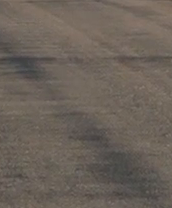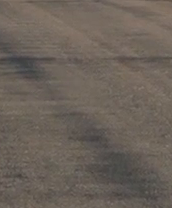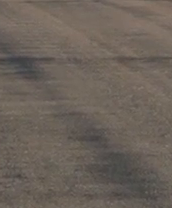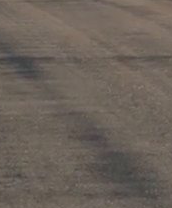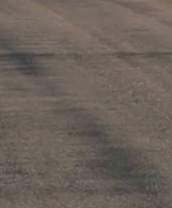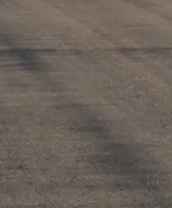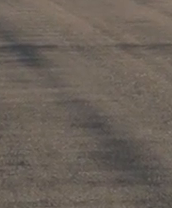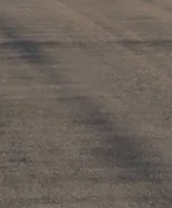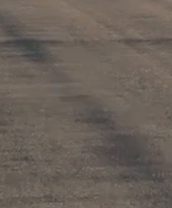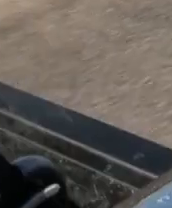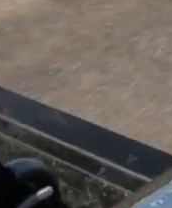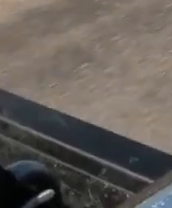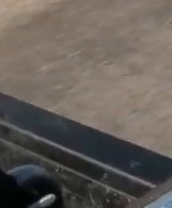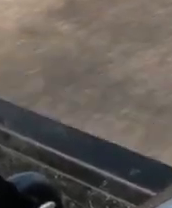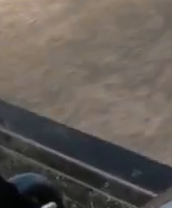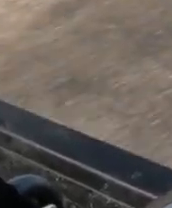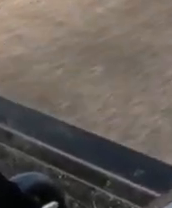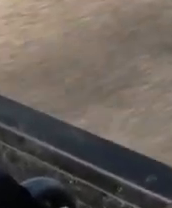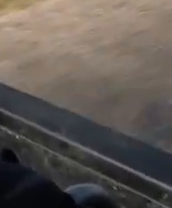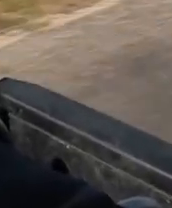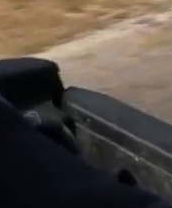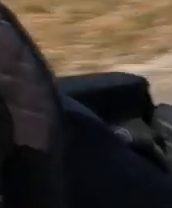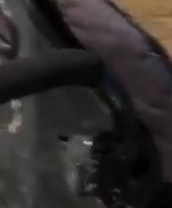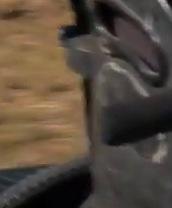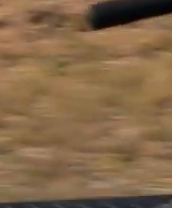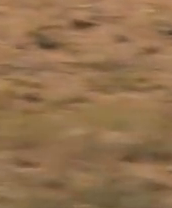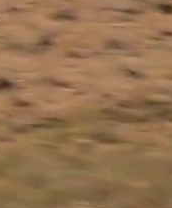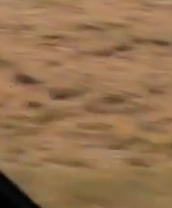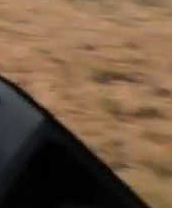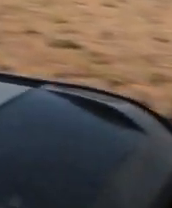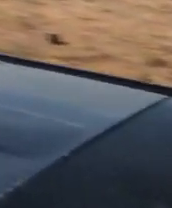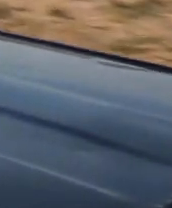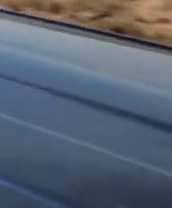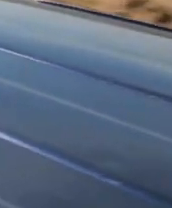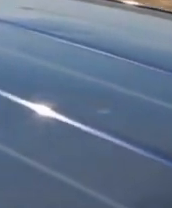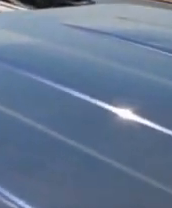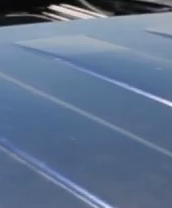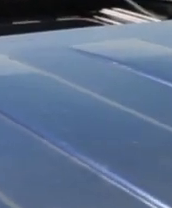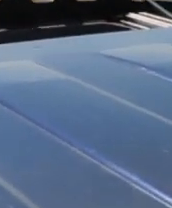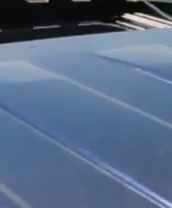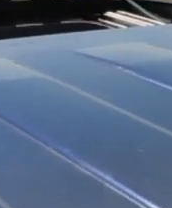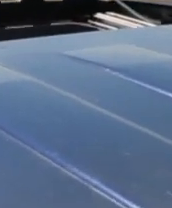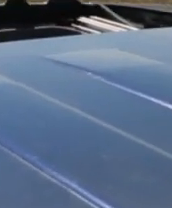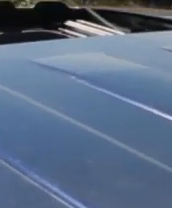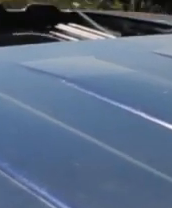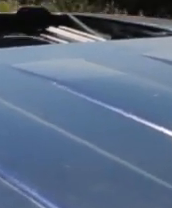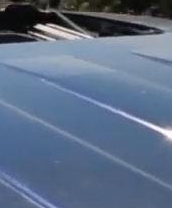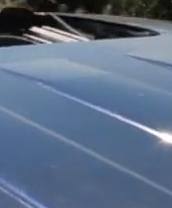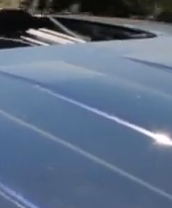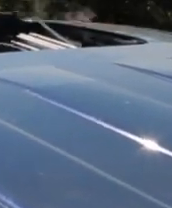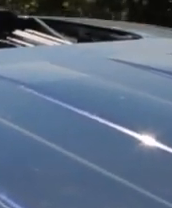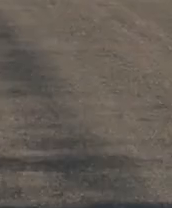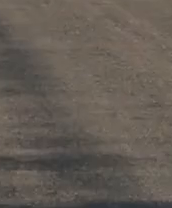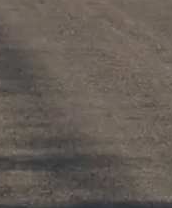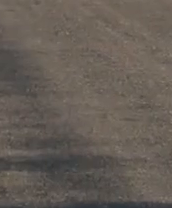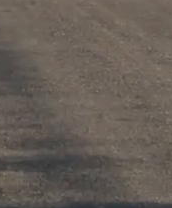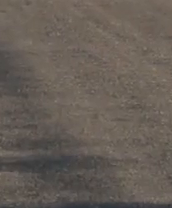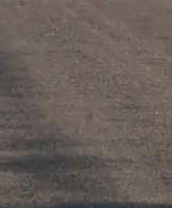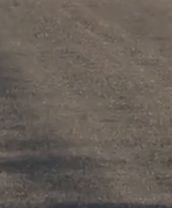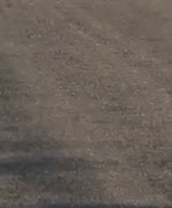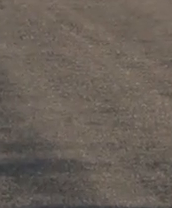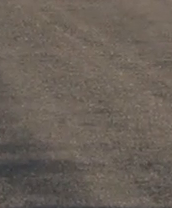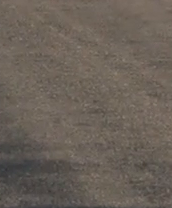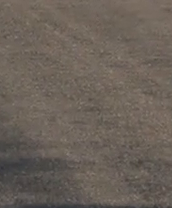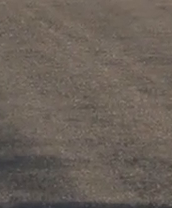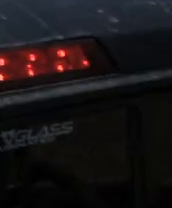rasteira. Uma caminhonete com uma cadeira de rodas e pranchas de surf na caçamba passa e vira à direita por cima da vegetação.